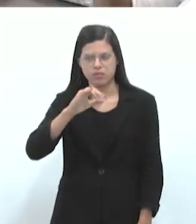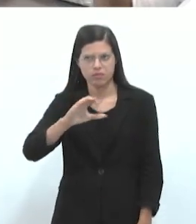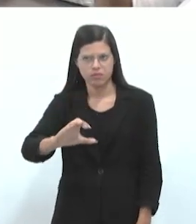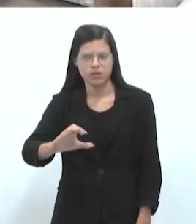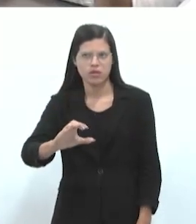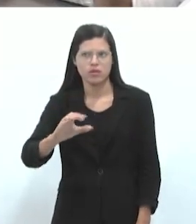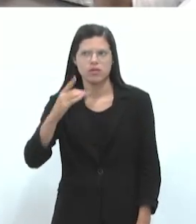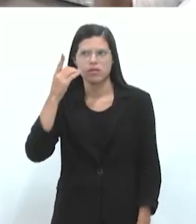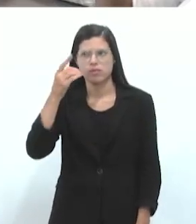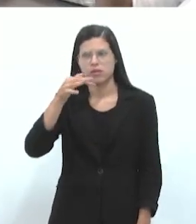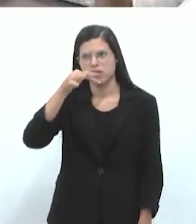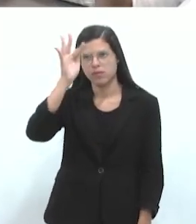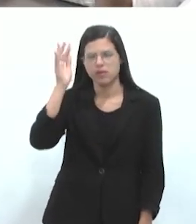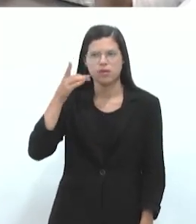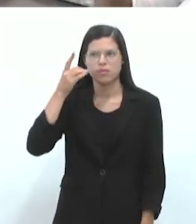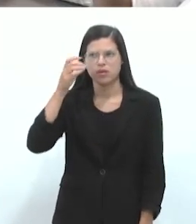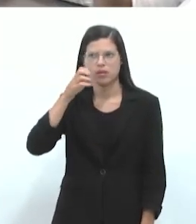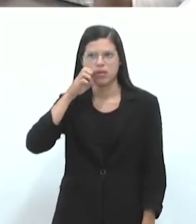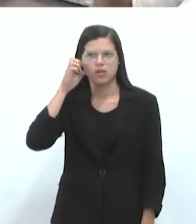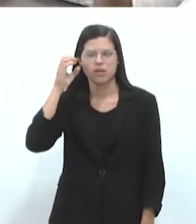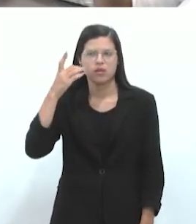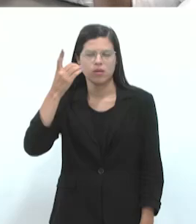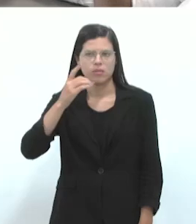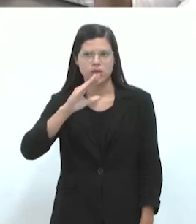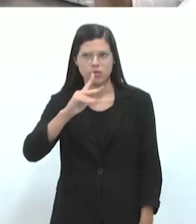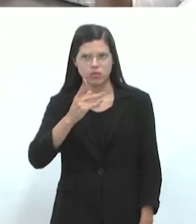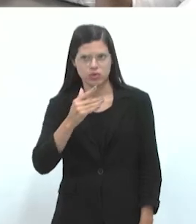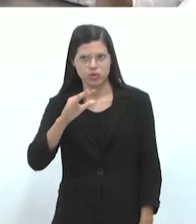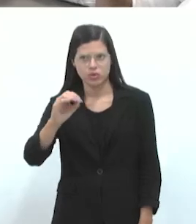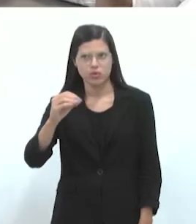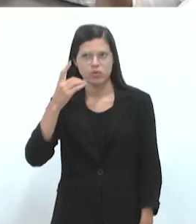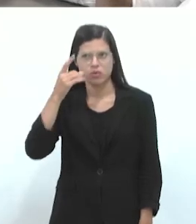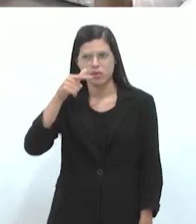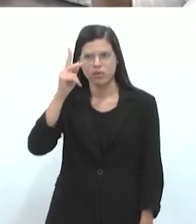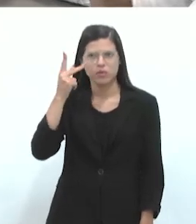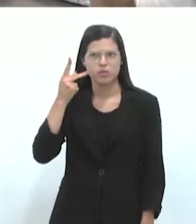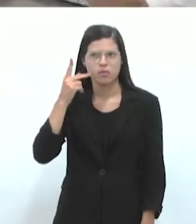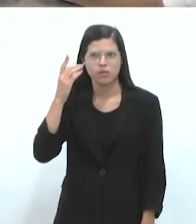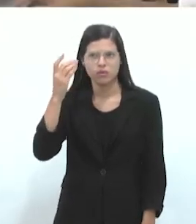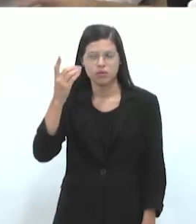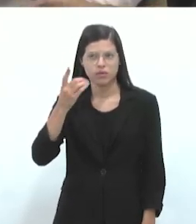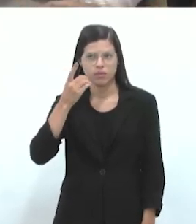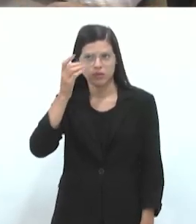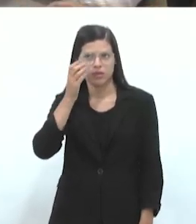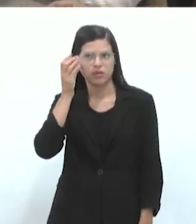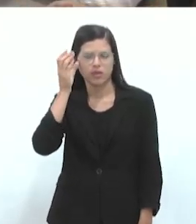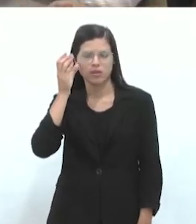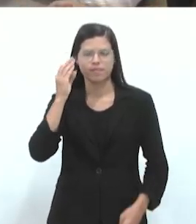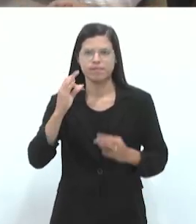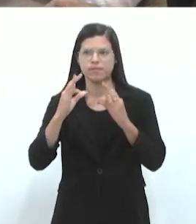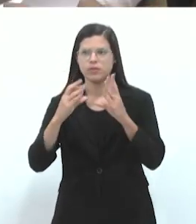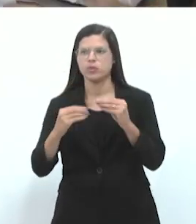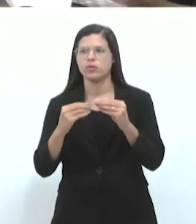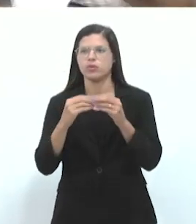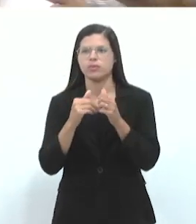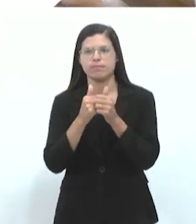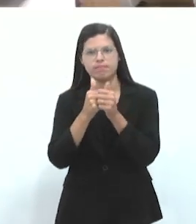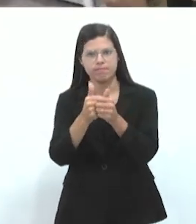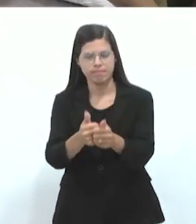deputado Fred Pacheco, deputado Luiz Paulo, deputada Célia, a todos que nos acompanham, a todos os presentes.